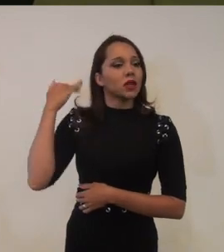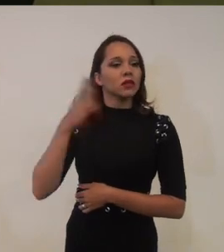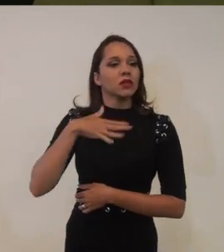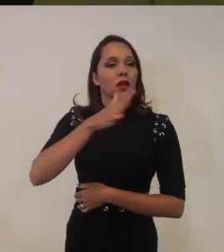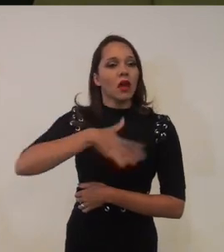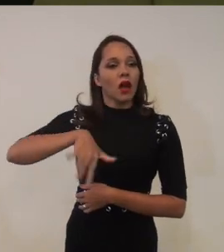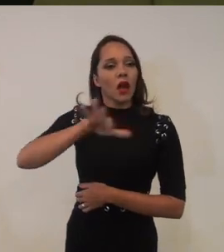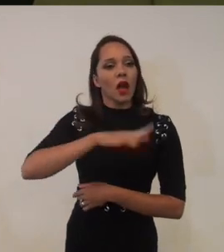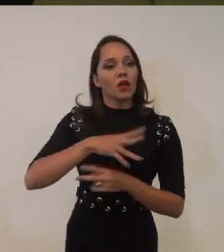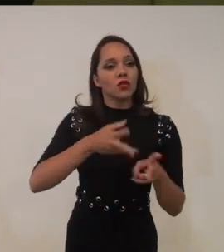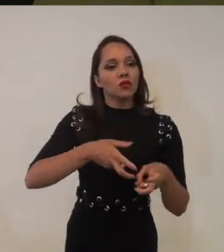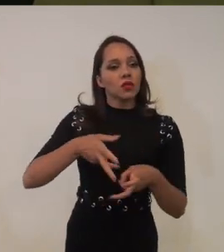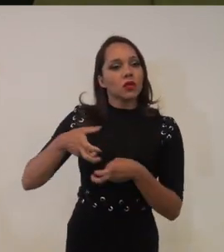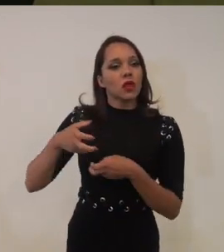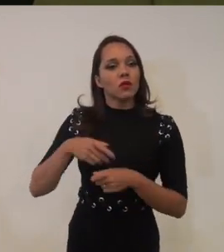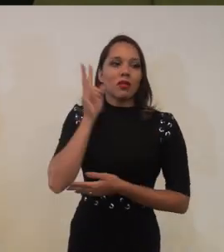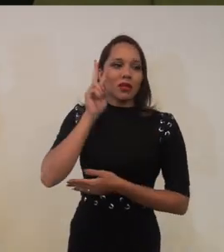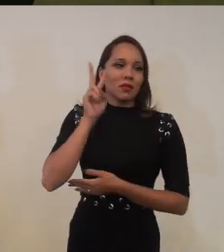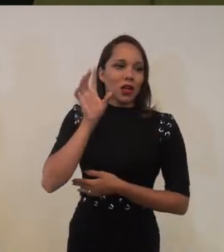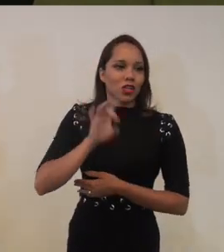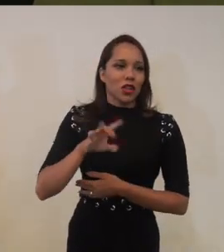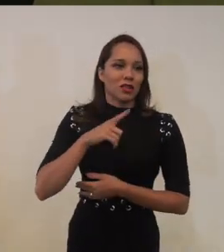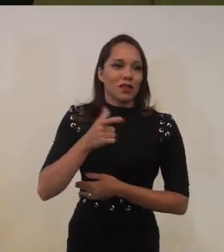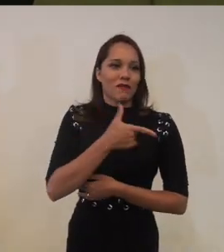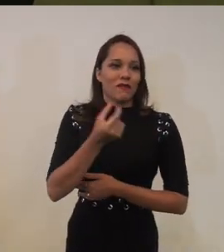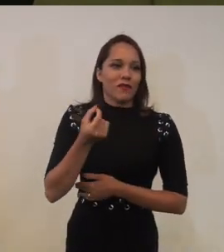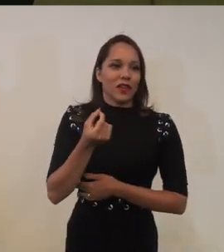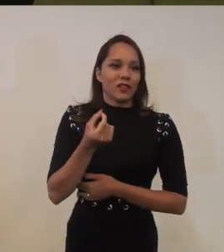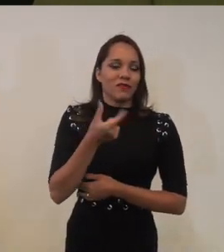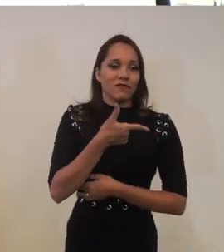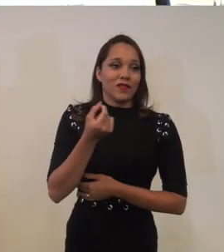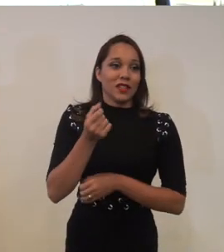e produtos naturais que nós temos. 20 anos no Mercosul.